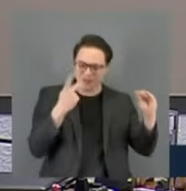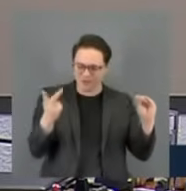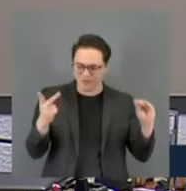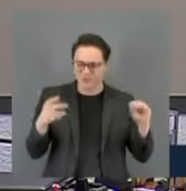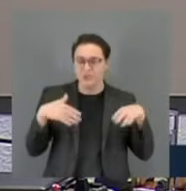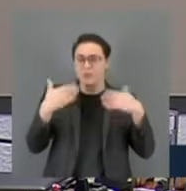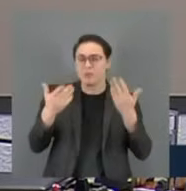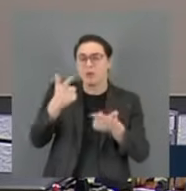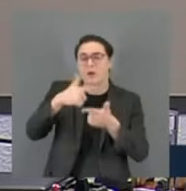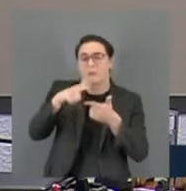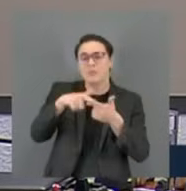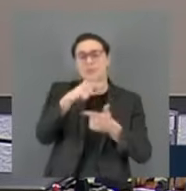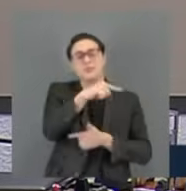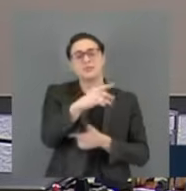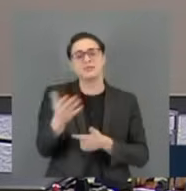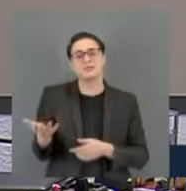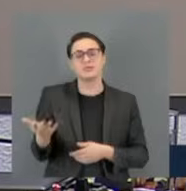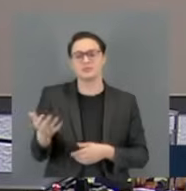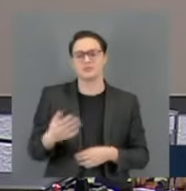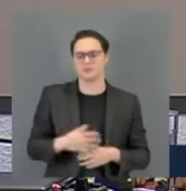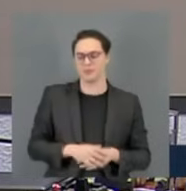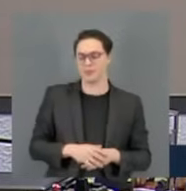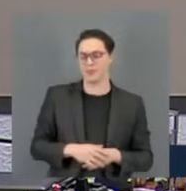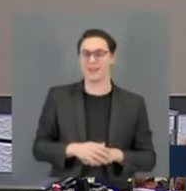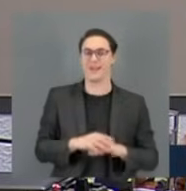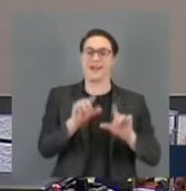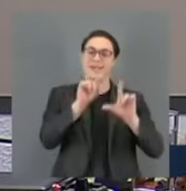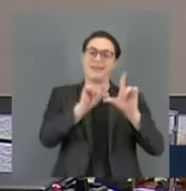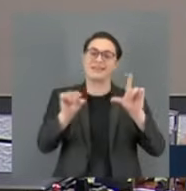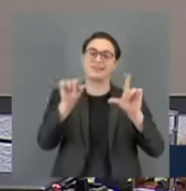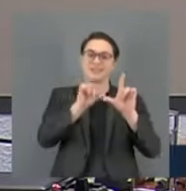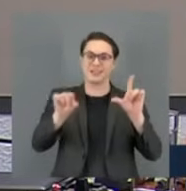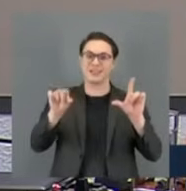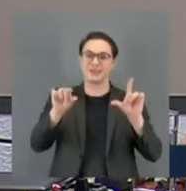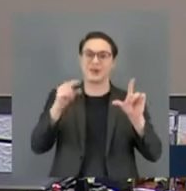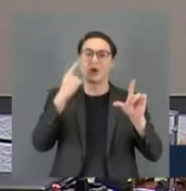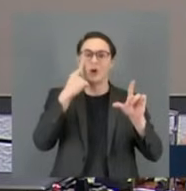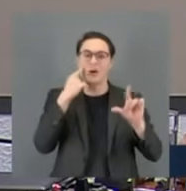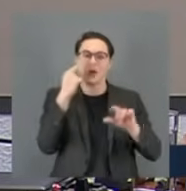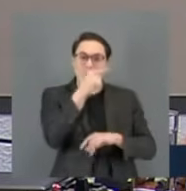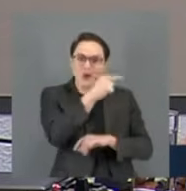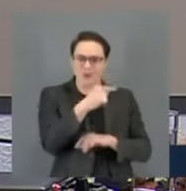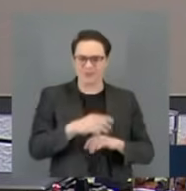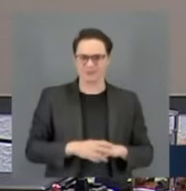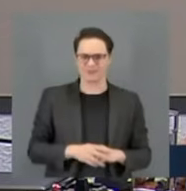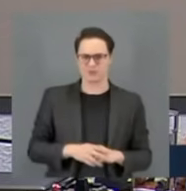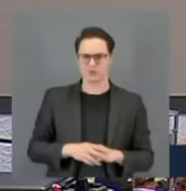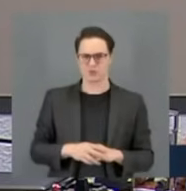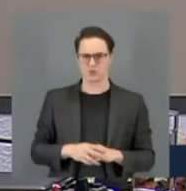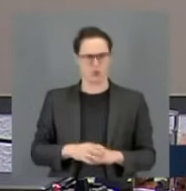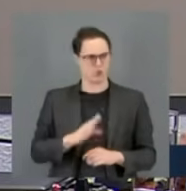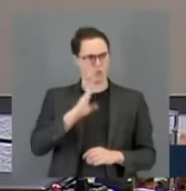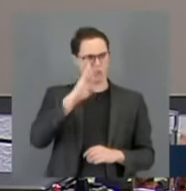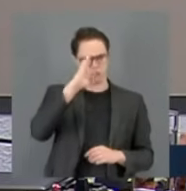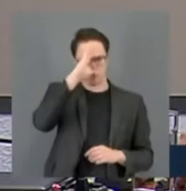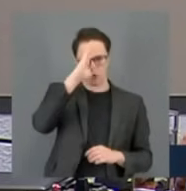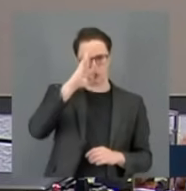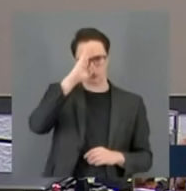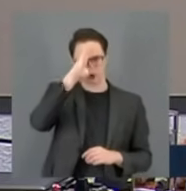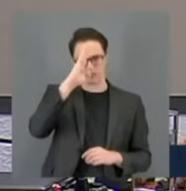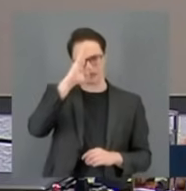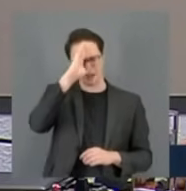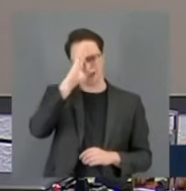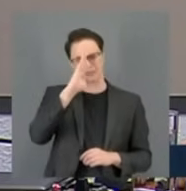problema dessa publicação? A legenda, que aparece lá em cima. Bolsonaro tem razão? Uma pergunta.